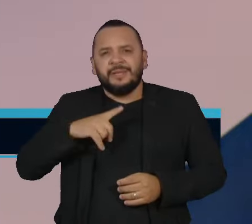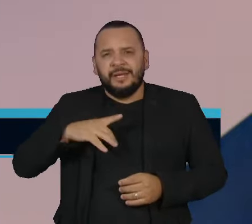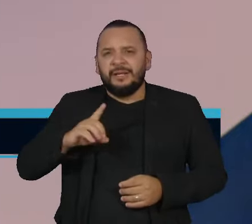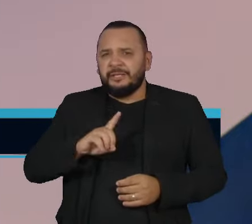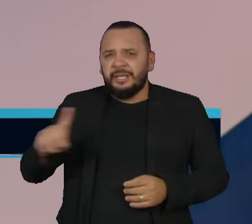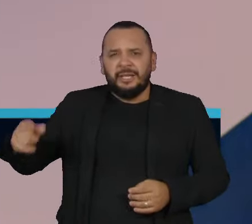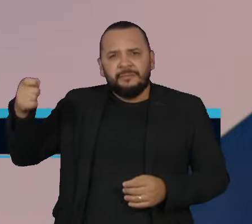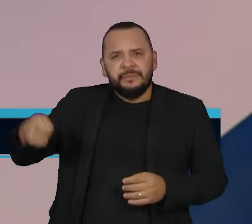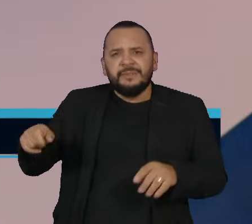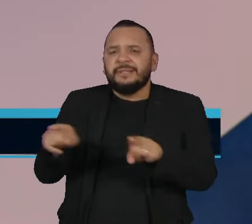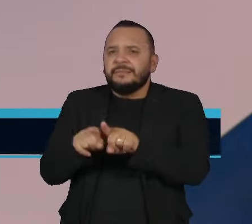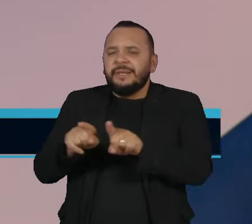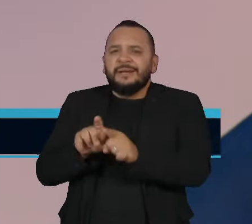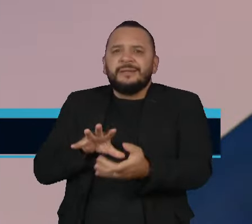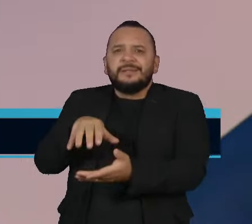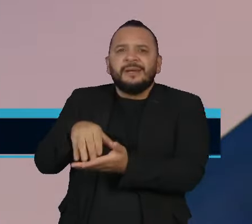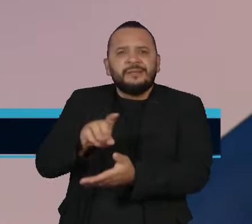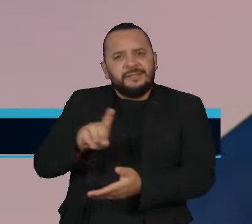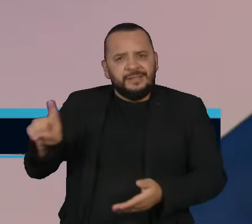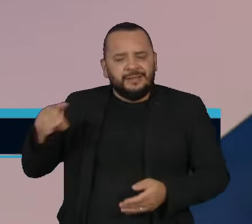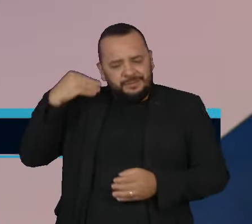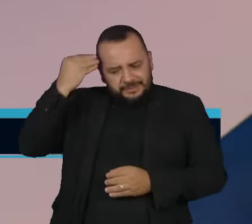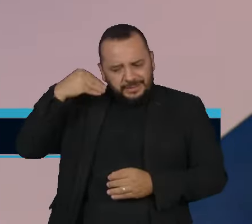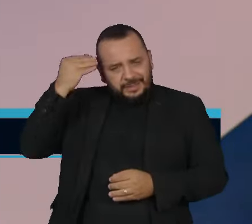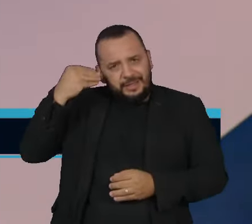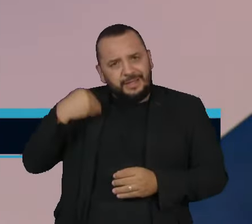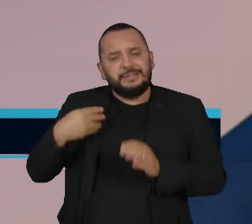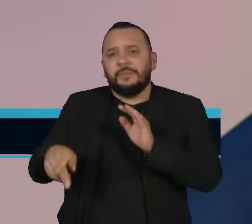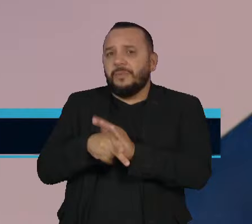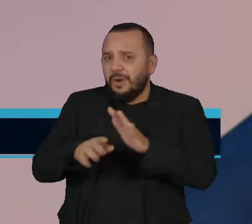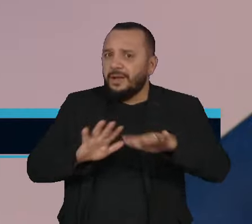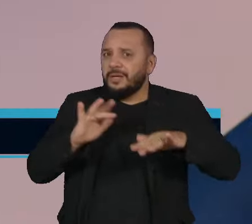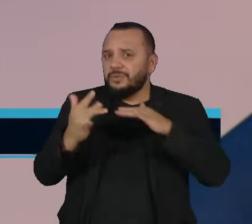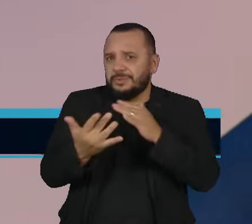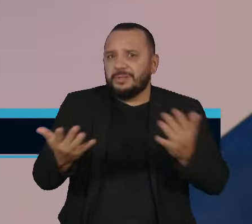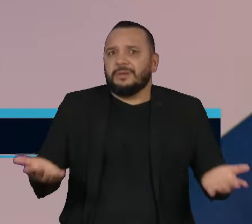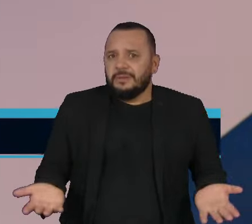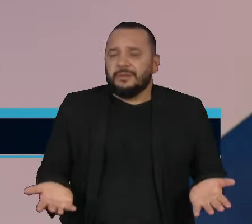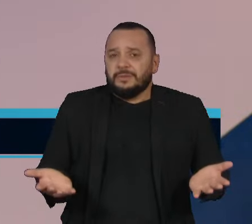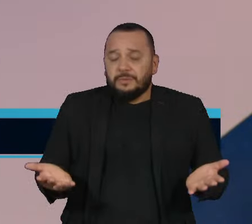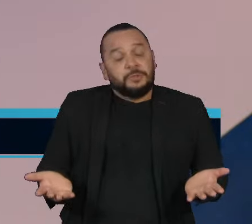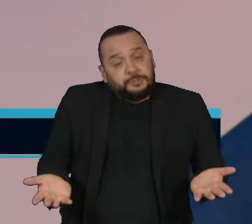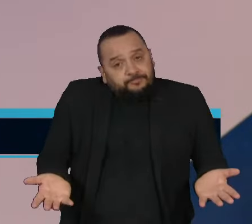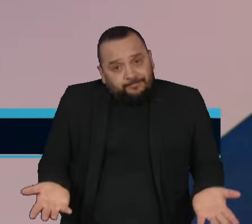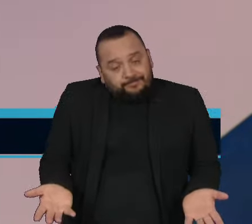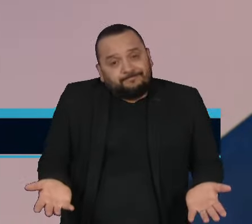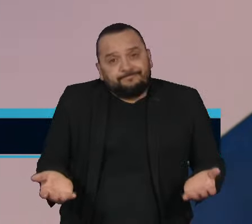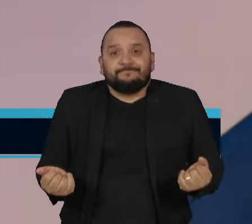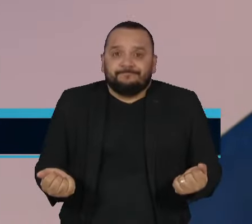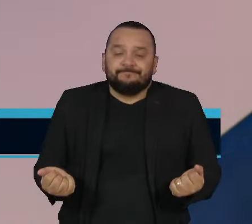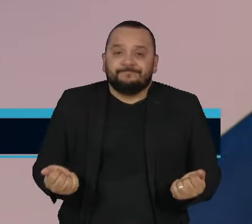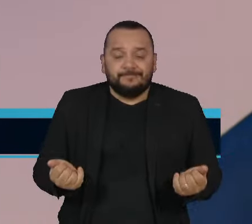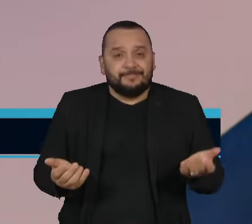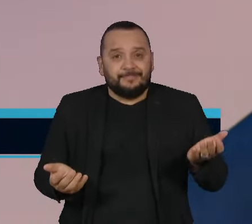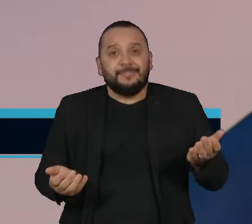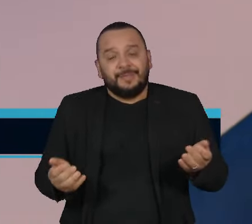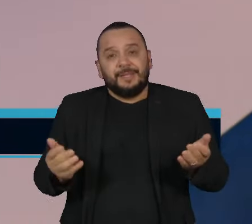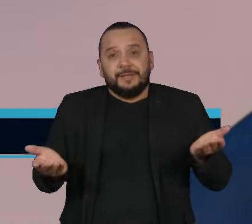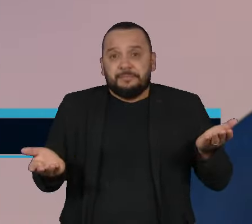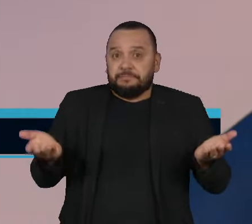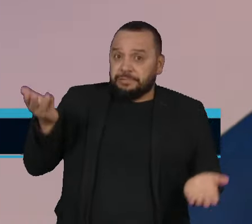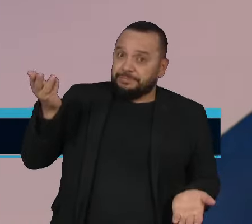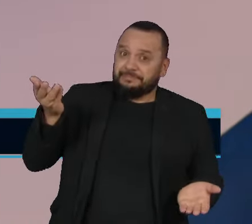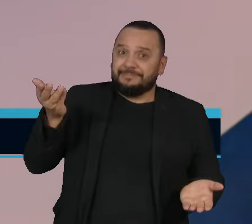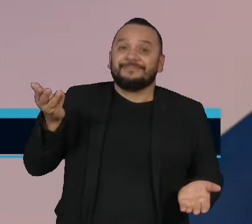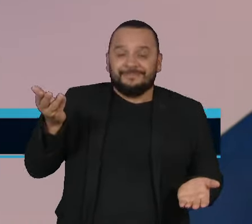extrema-direita e pelo centro-direita. Então, isso muda o cenário, reequilibra muito e mostra que